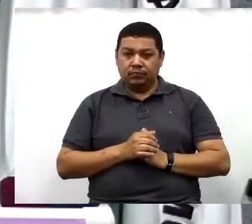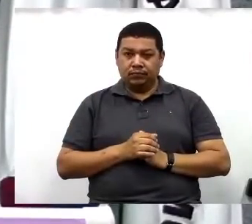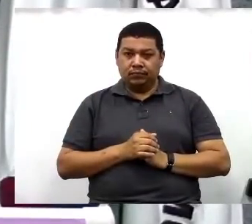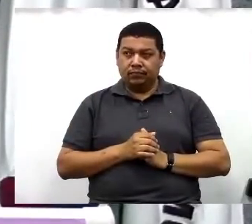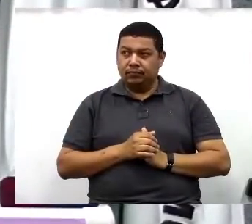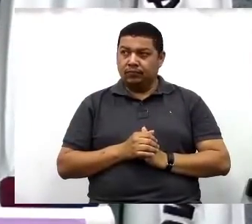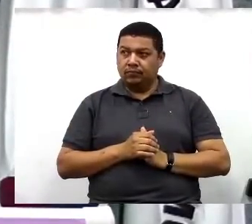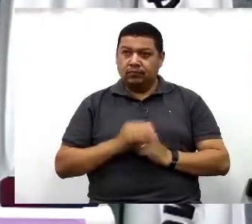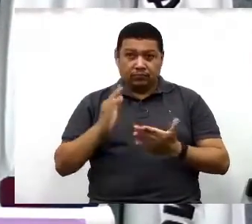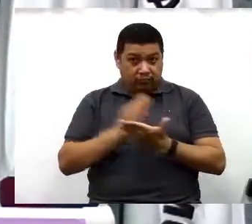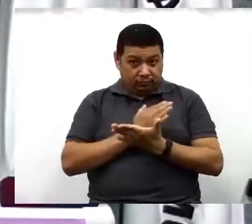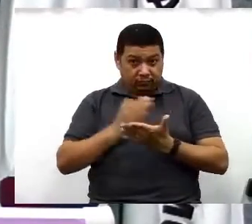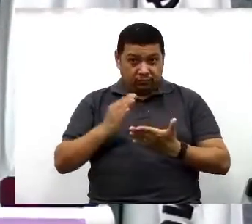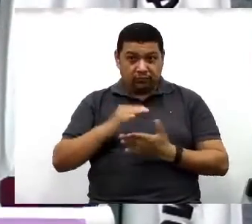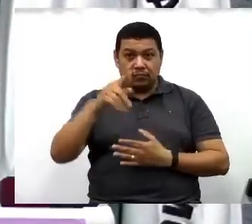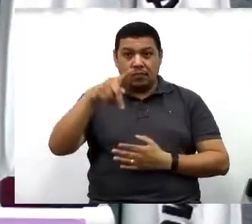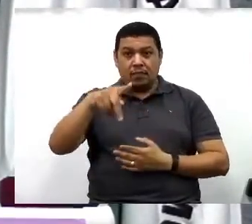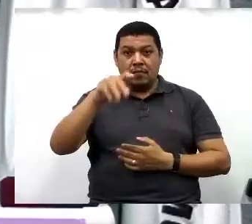alguns pecuaristas,